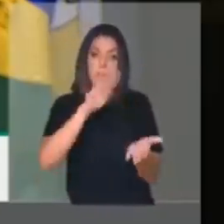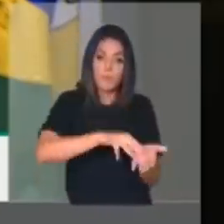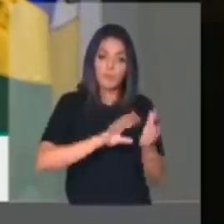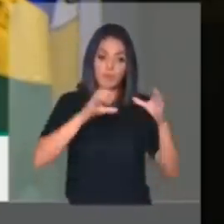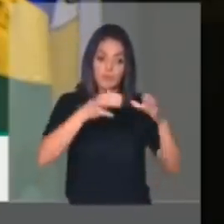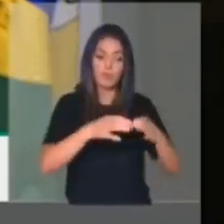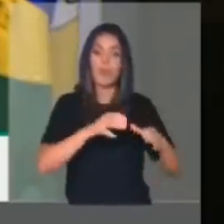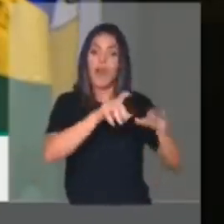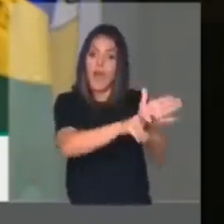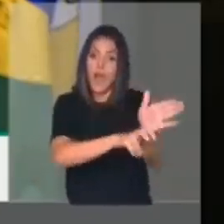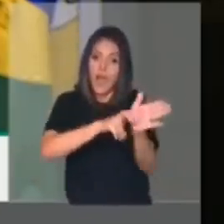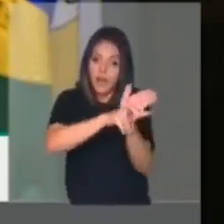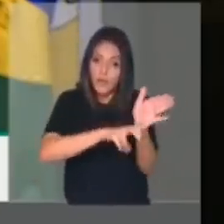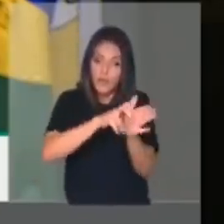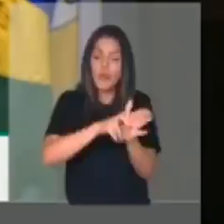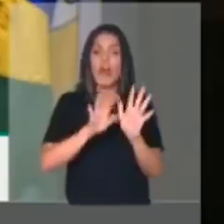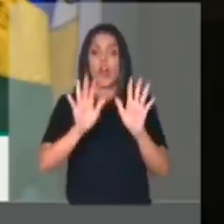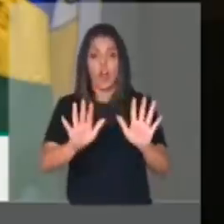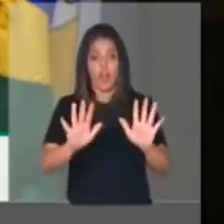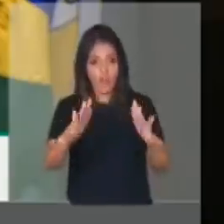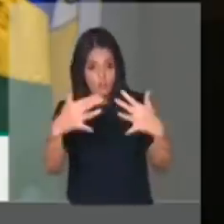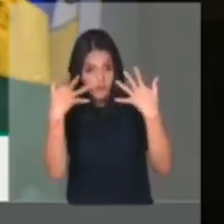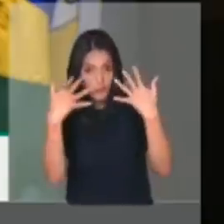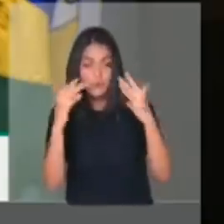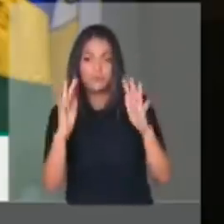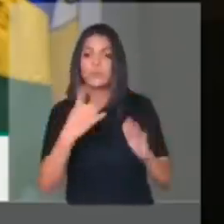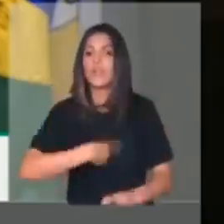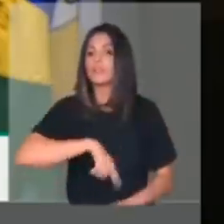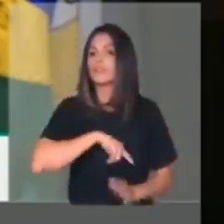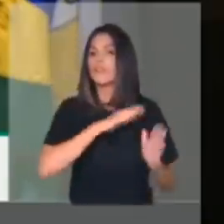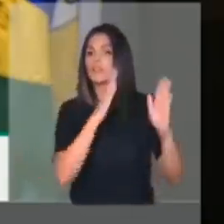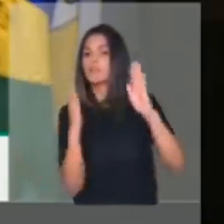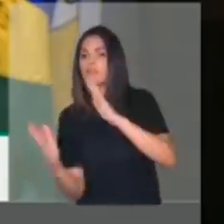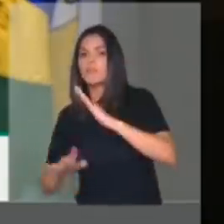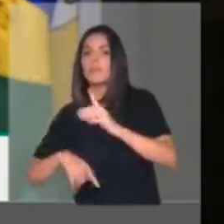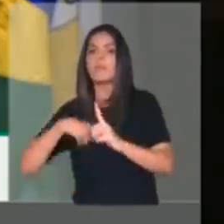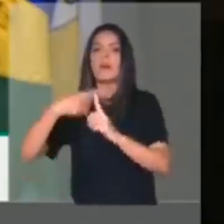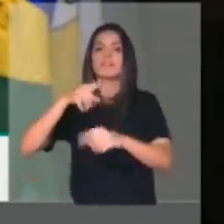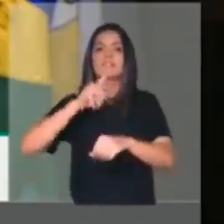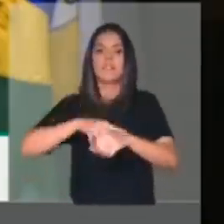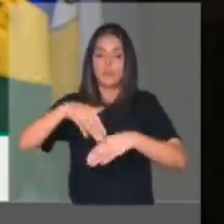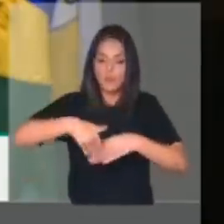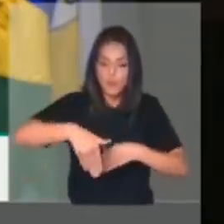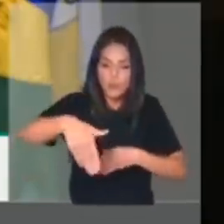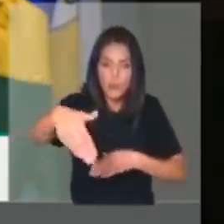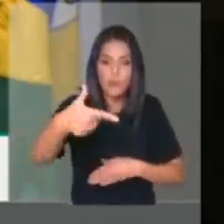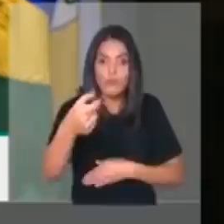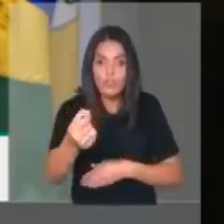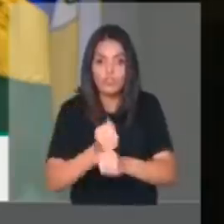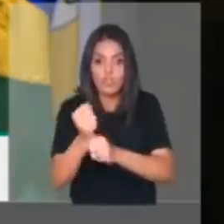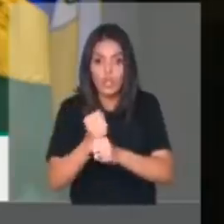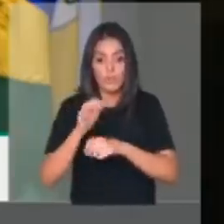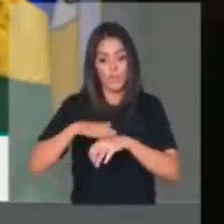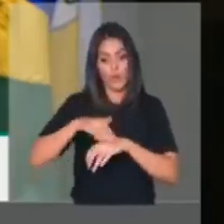Parlamentar pela Agropecuária. Nós estamos estendendo um prazo de 20 anos que já foi dado para o Estado brasileiro